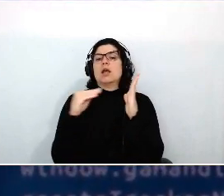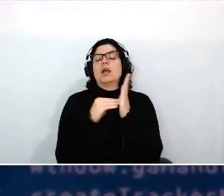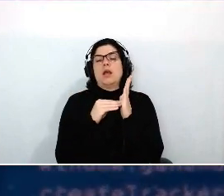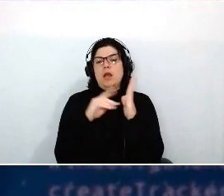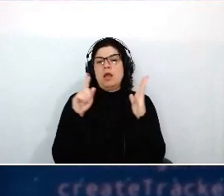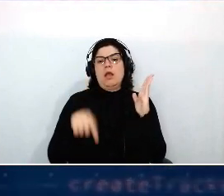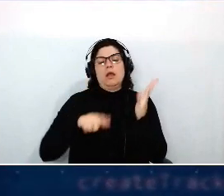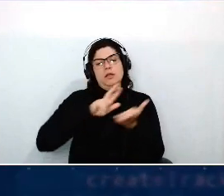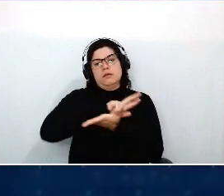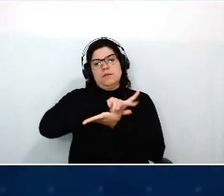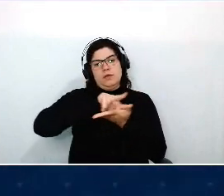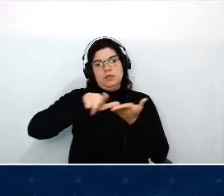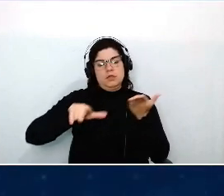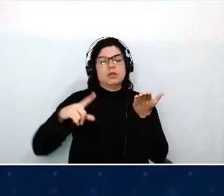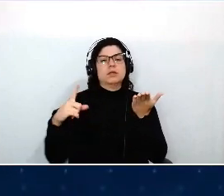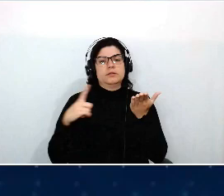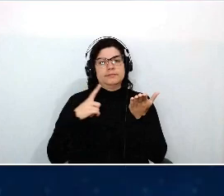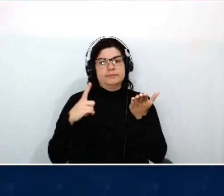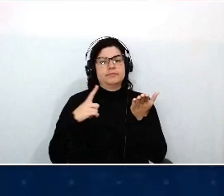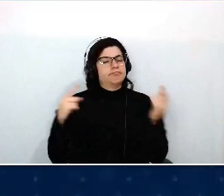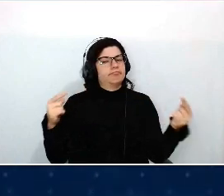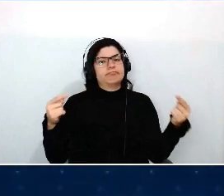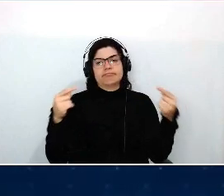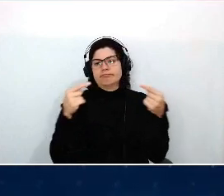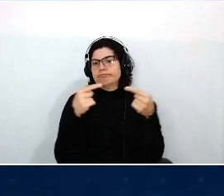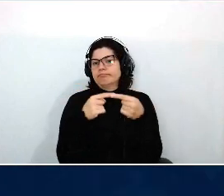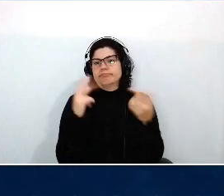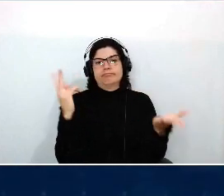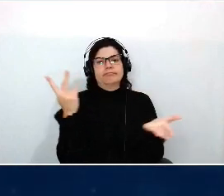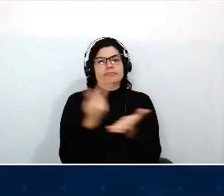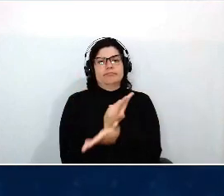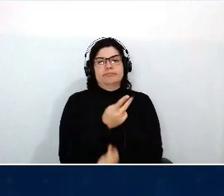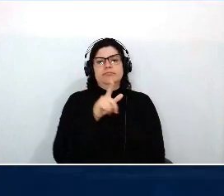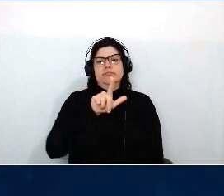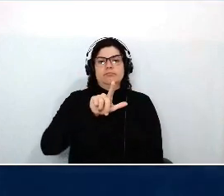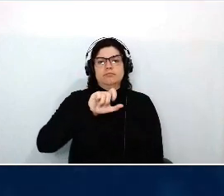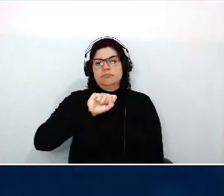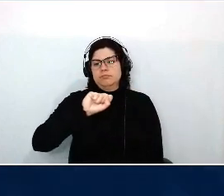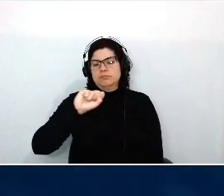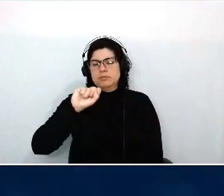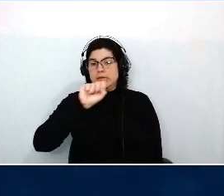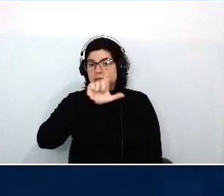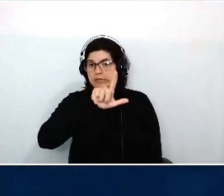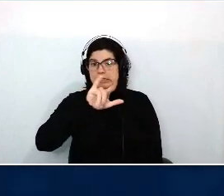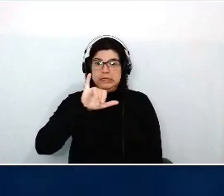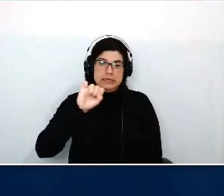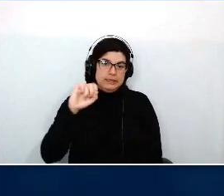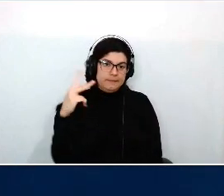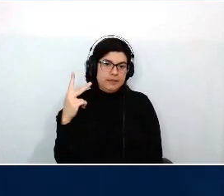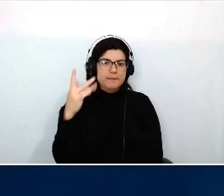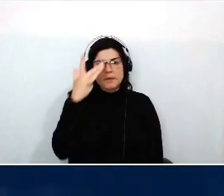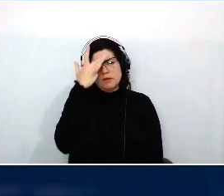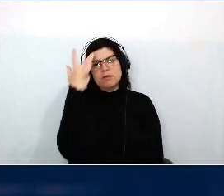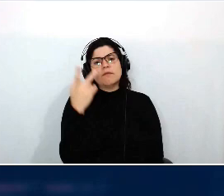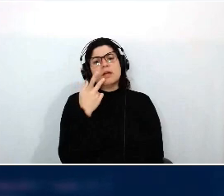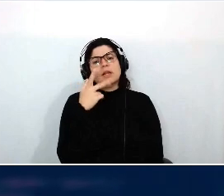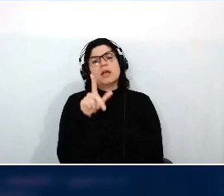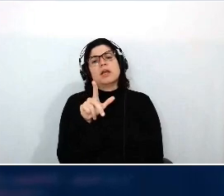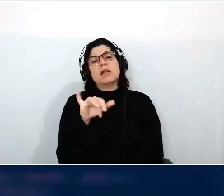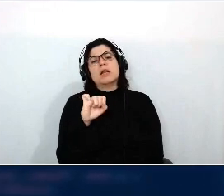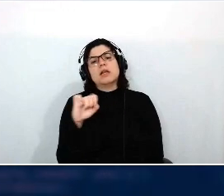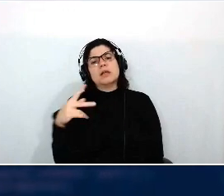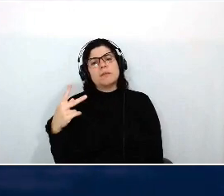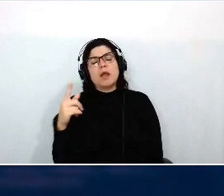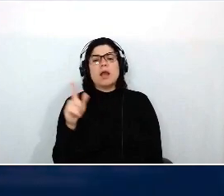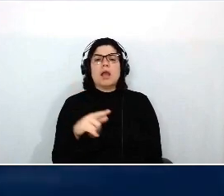várias distribuições de Emacs também. A mesma coisa acontece com o Lisp. Então, geralmente, quando a pessoa fala Lisp só, ela está falando de Common Lisp,